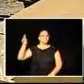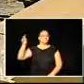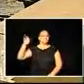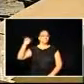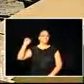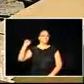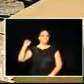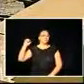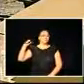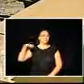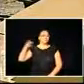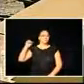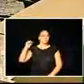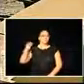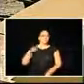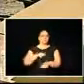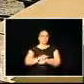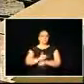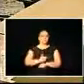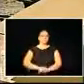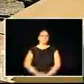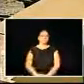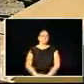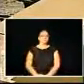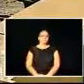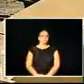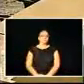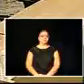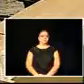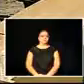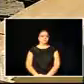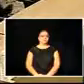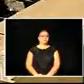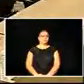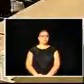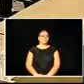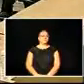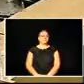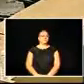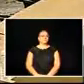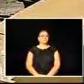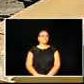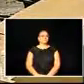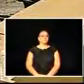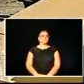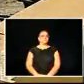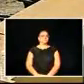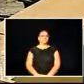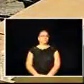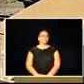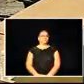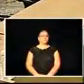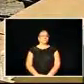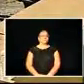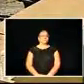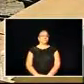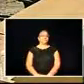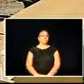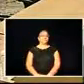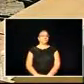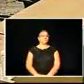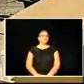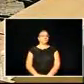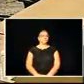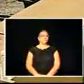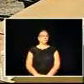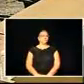Goretti. Presente. Vereador Noilton. Presente. Vereador Paulo Miranda. Presente. Vereadora